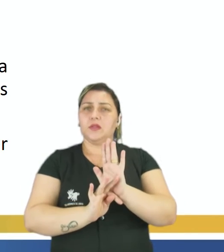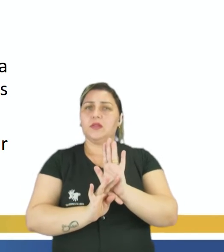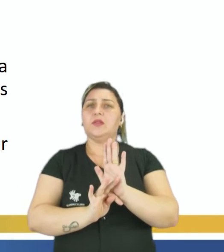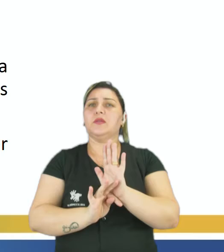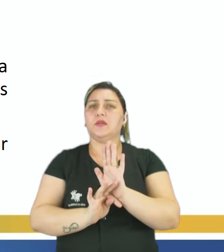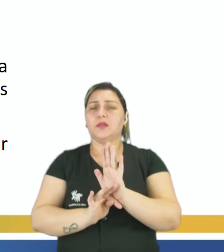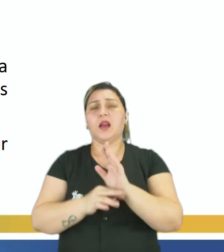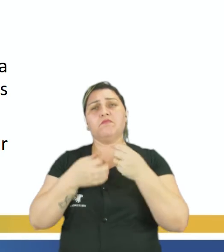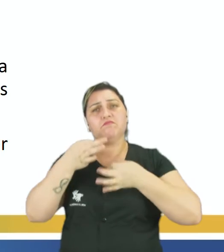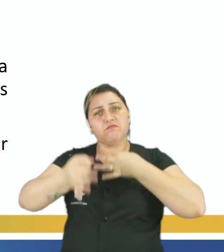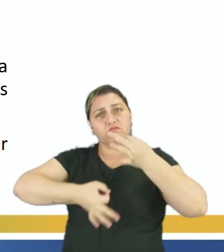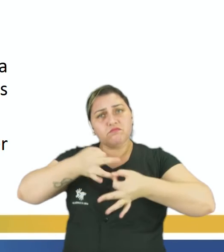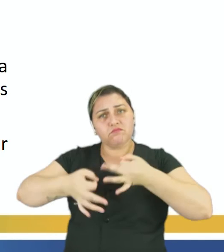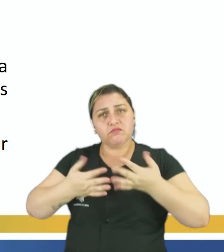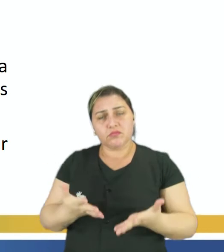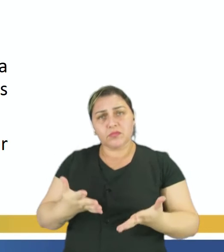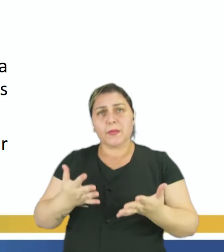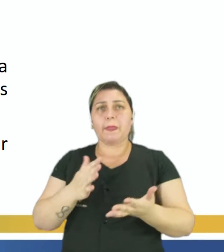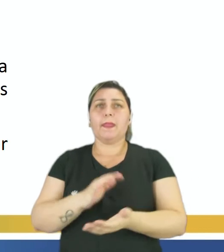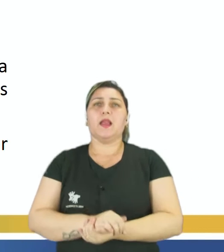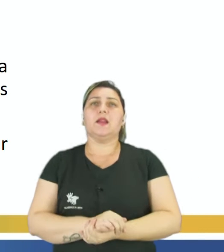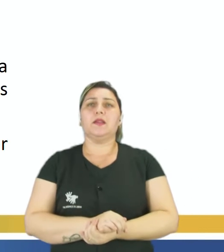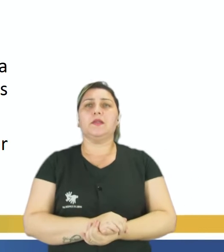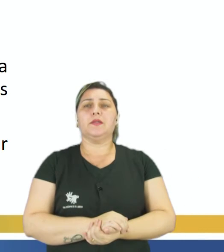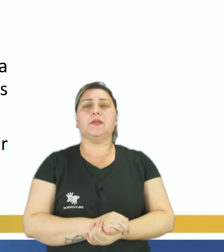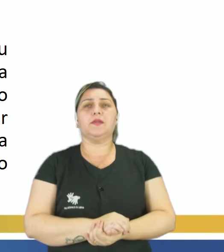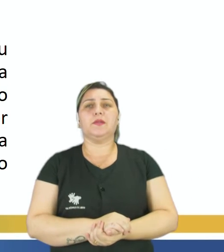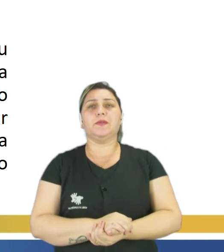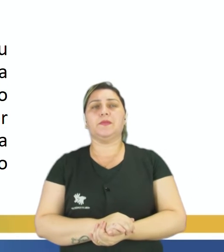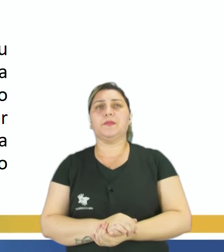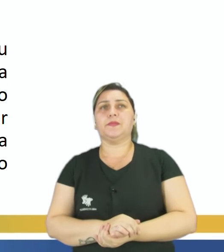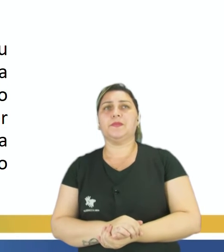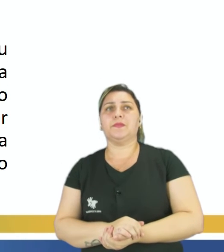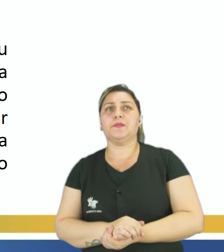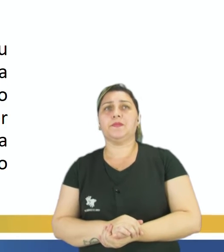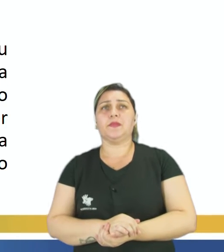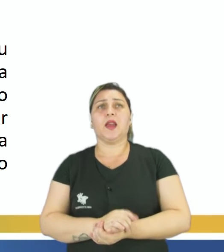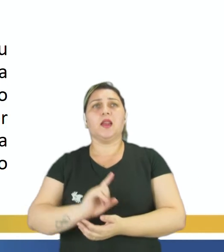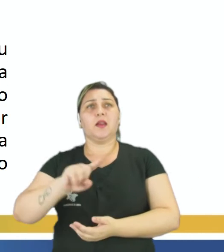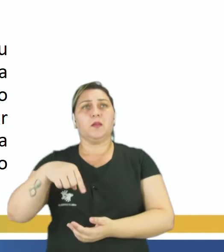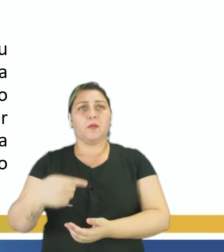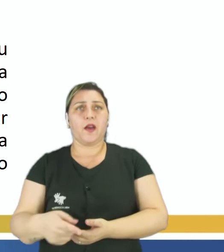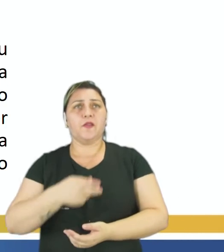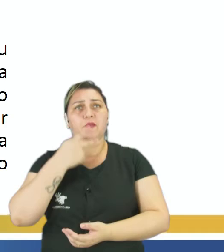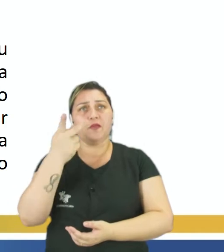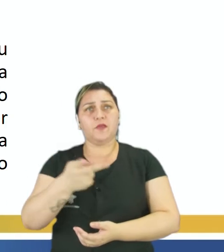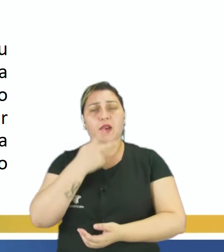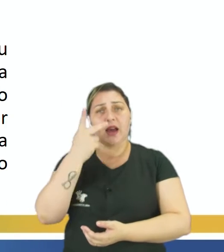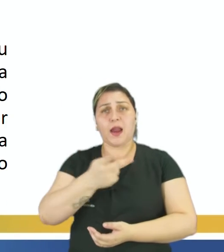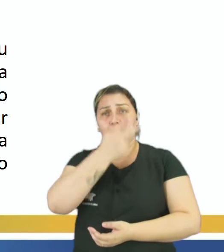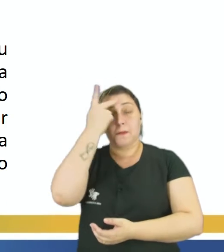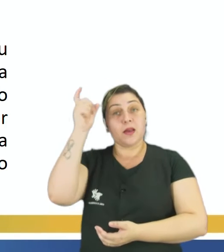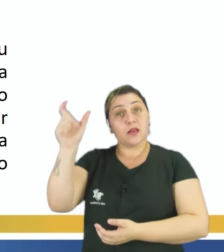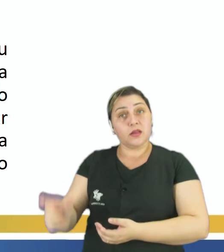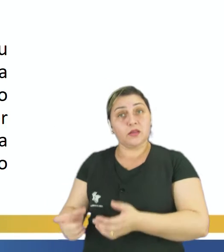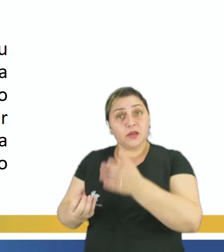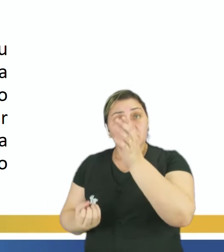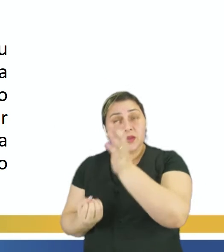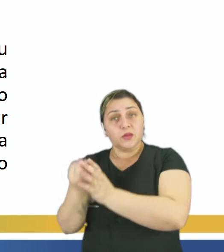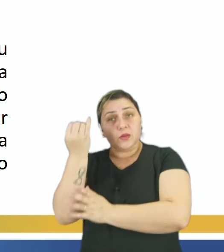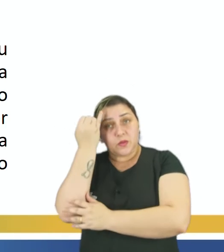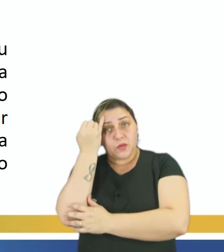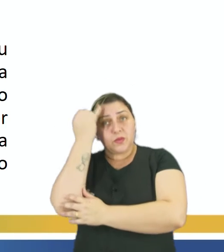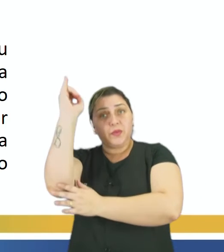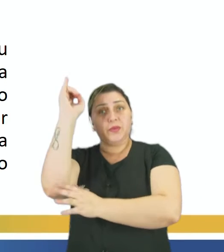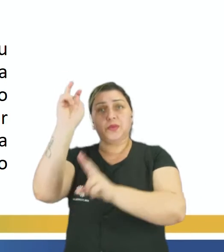muito crítico e opinativo, tá bom? Então, mantenha seu estilo. Depois, fale sobre o criador